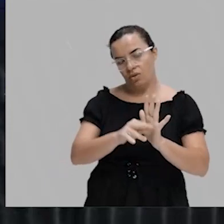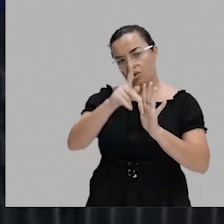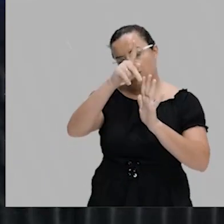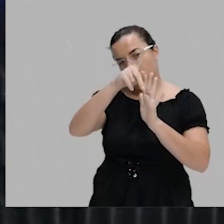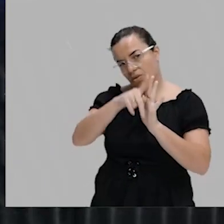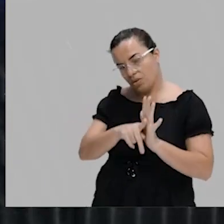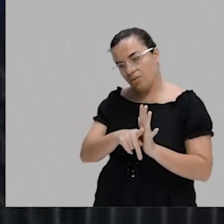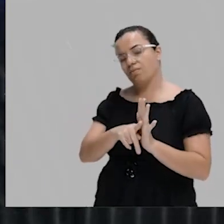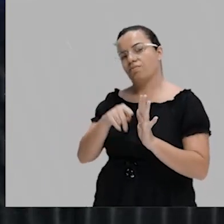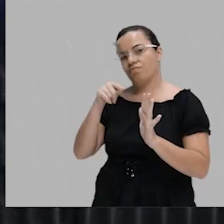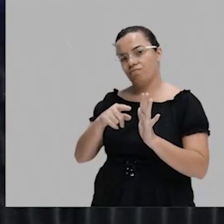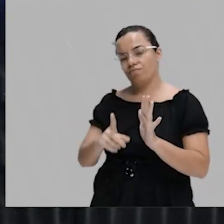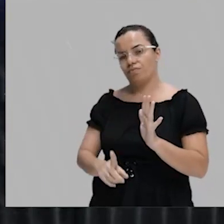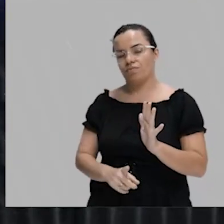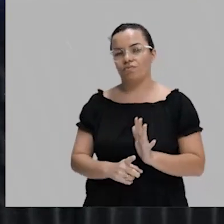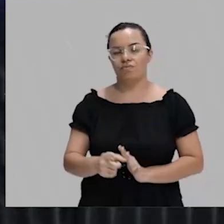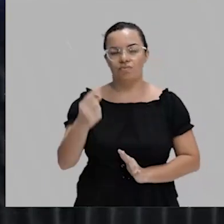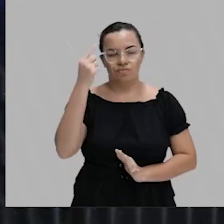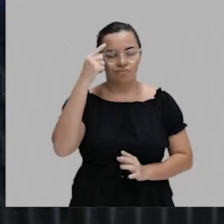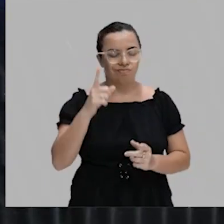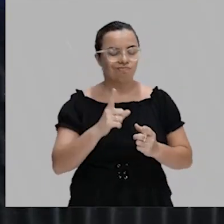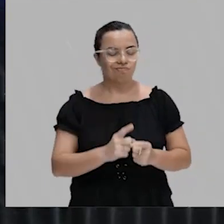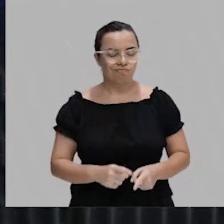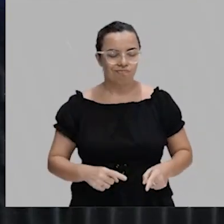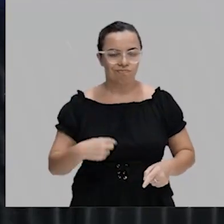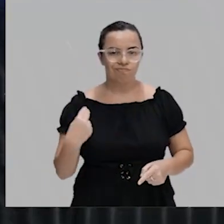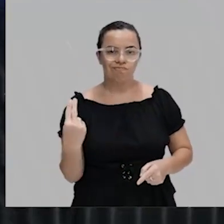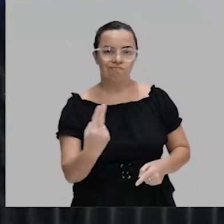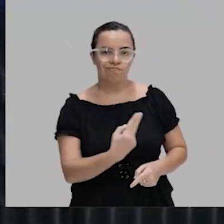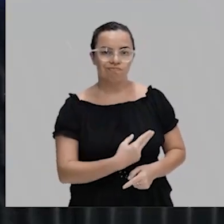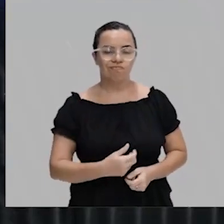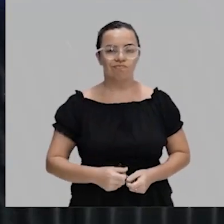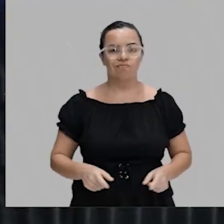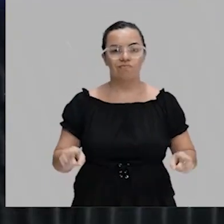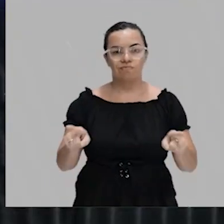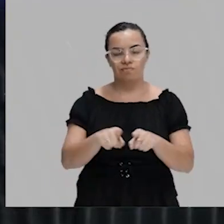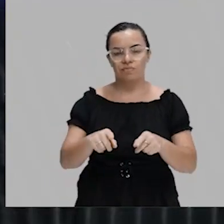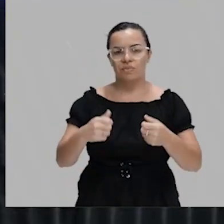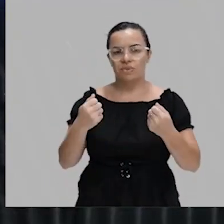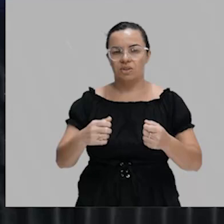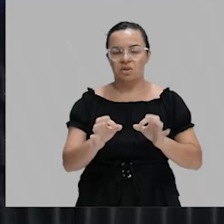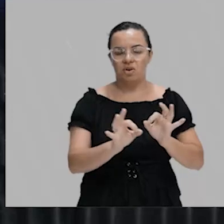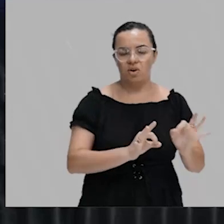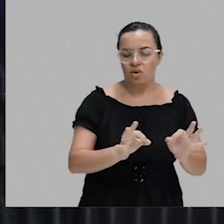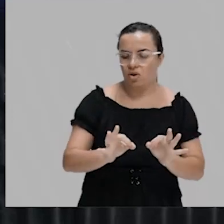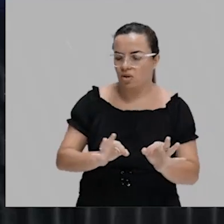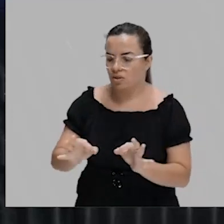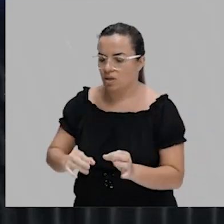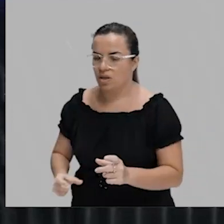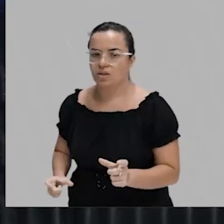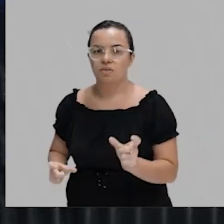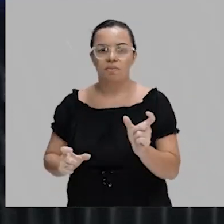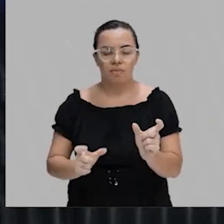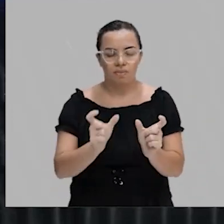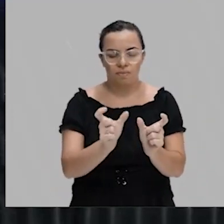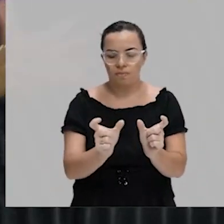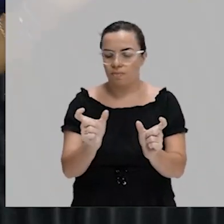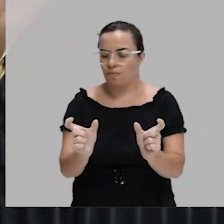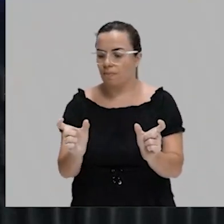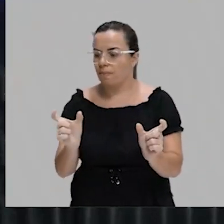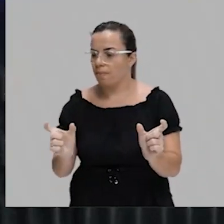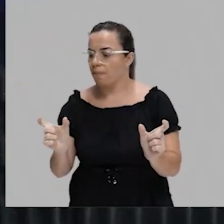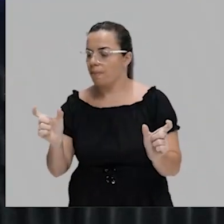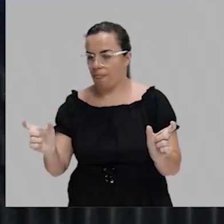construção, de sentenças, nós também precisamos arrumar as palavras. Claro, elas não se